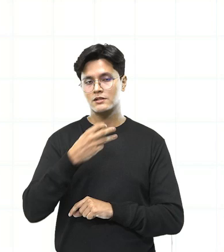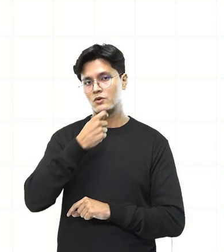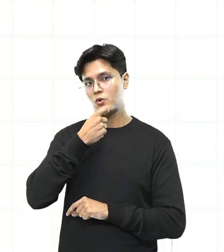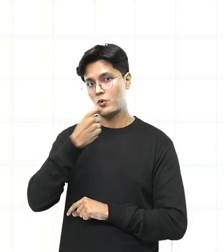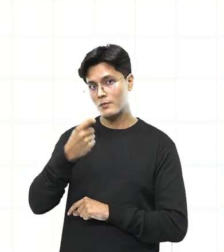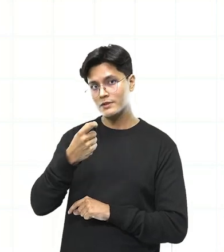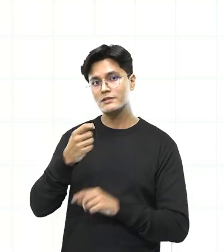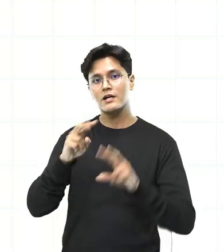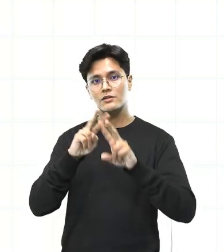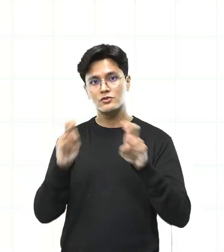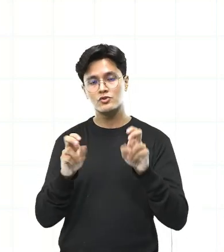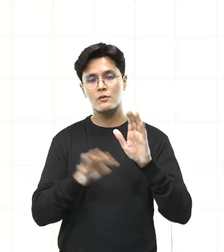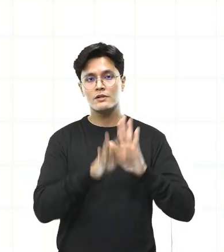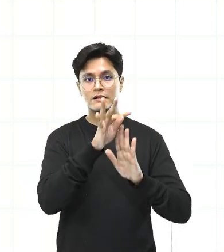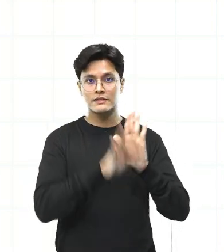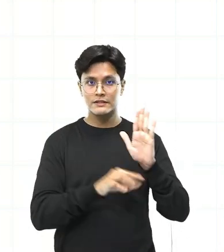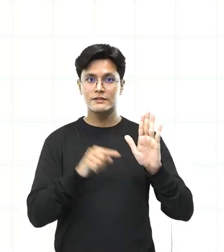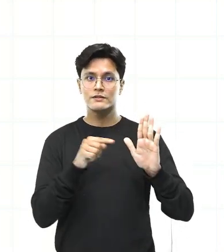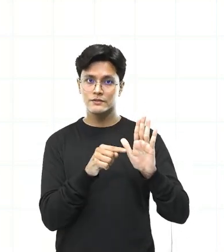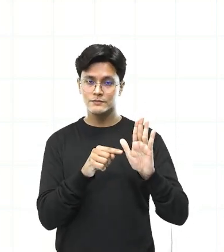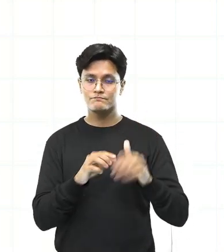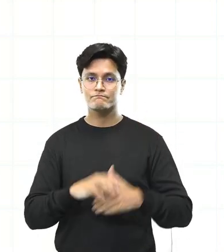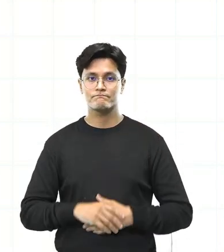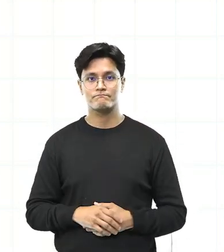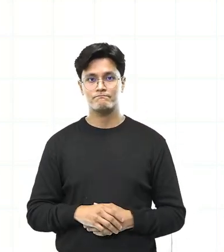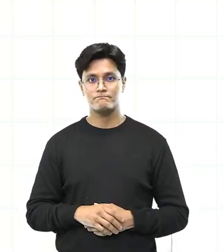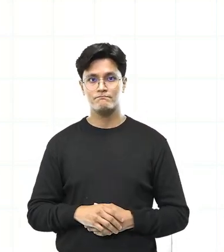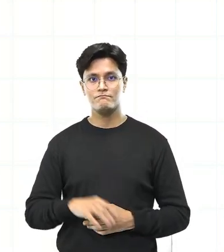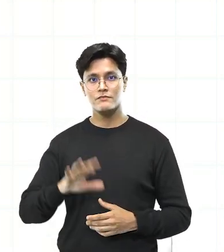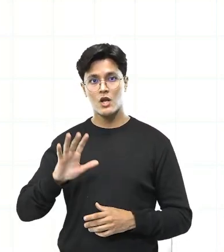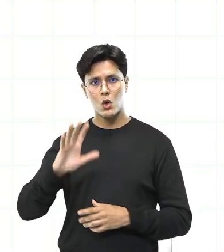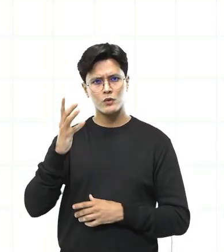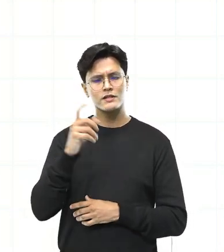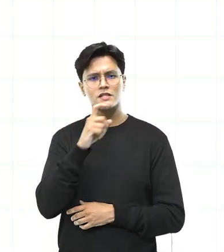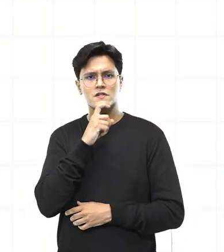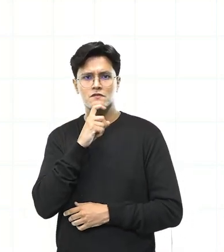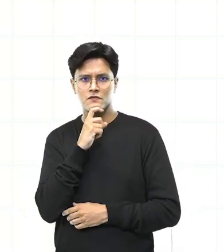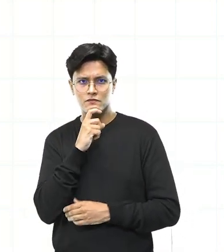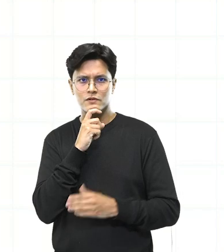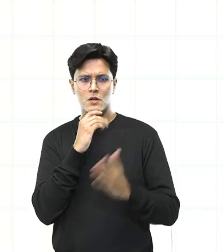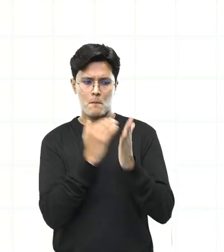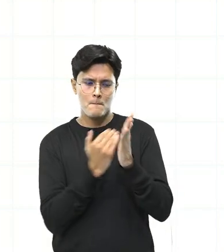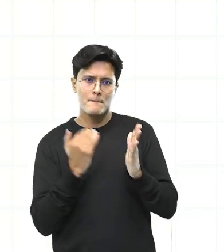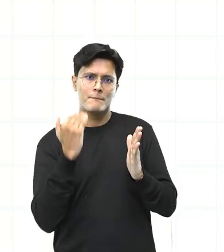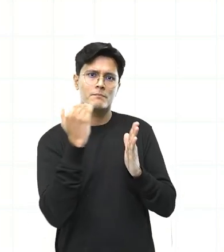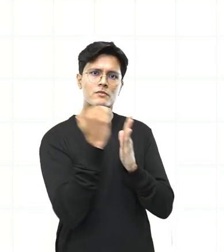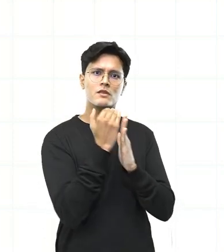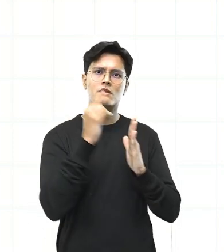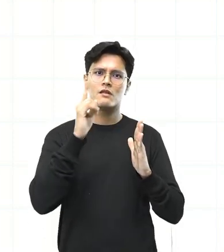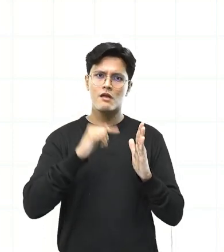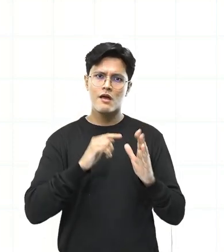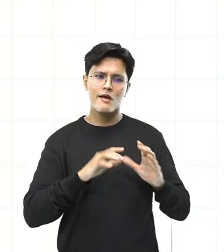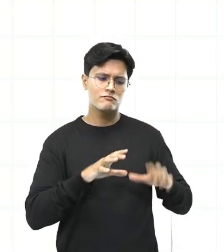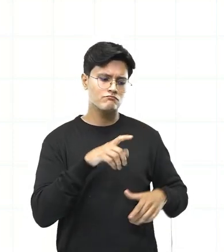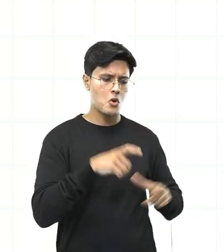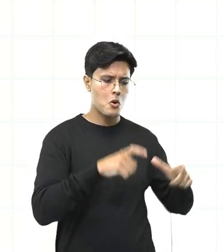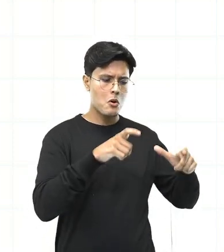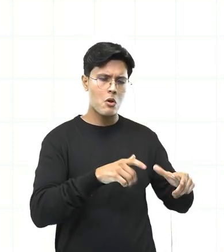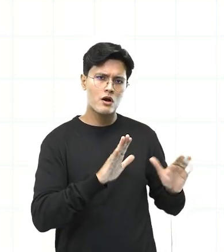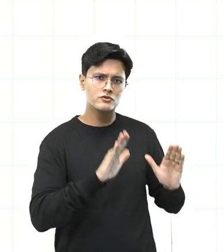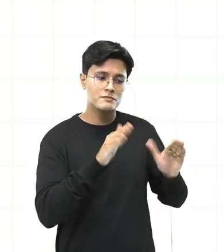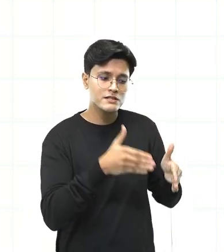esse texto. Quando o frio é maior que a média, é apenas um caso isolado.